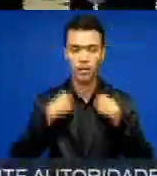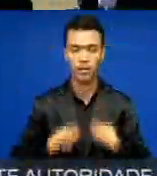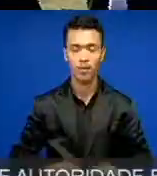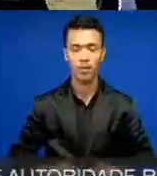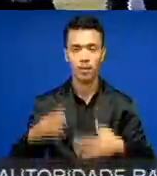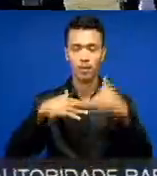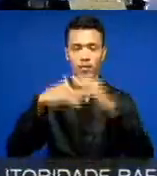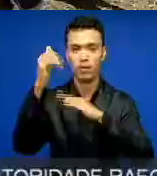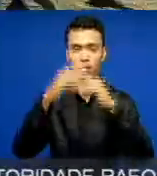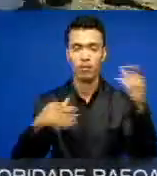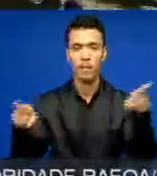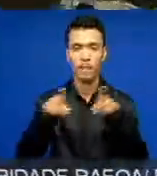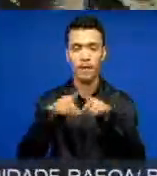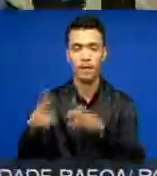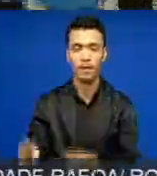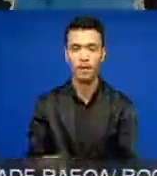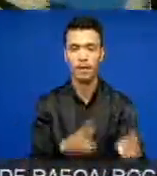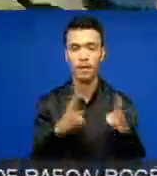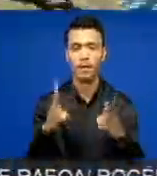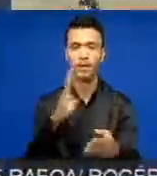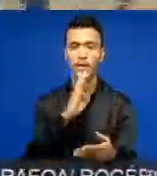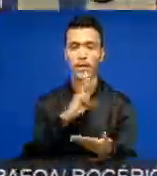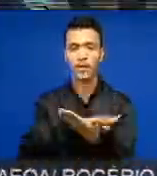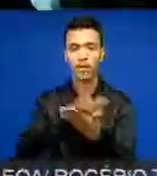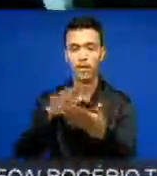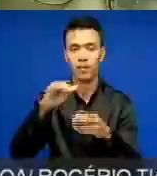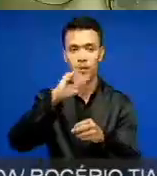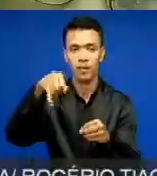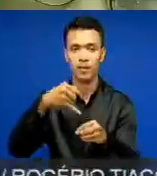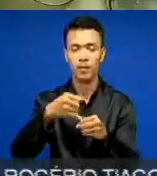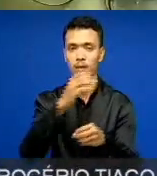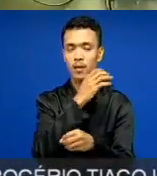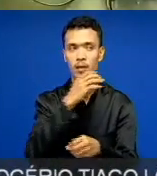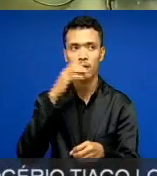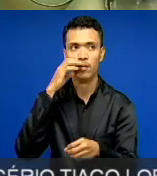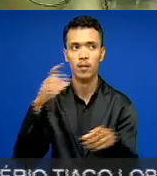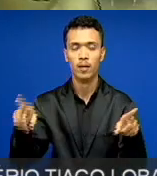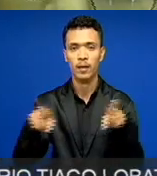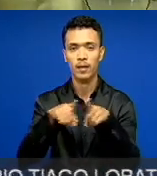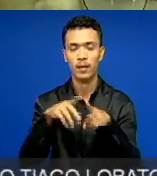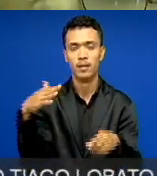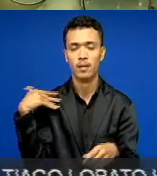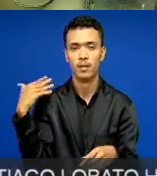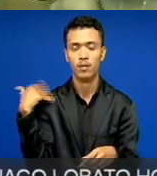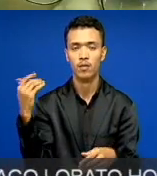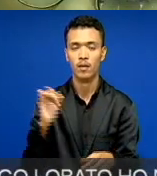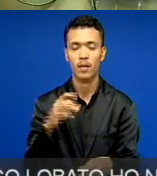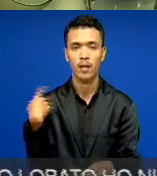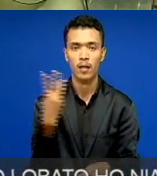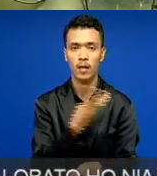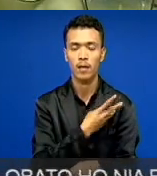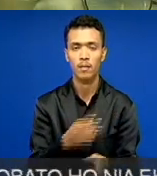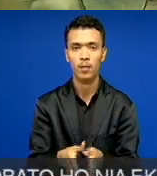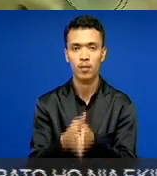infraestrutura, hanesan estrada, no BEMOS, inclui agricultura. Uma hanesan jovem, a minha aspiração, vai